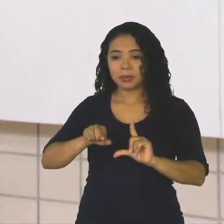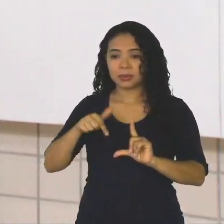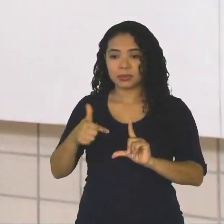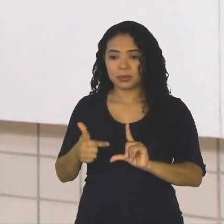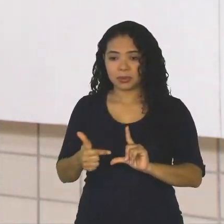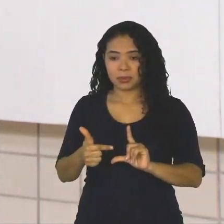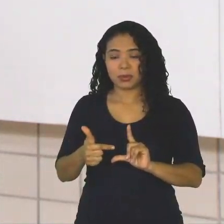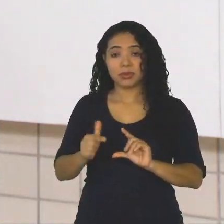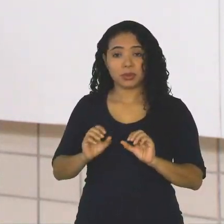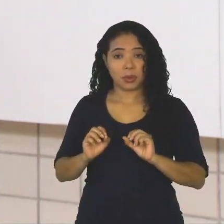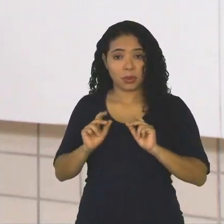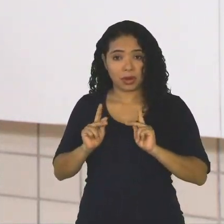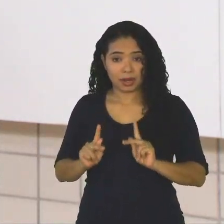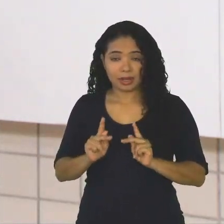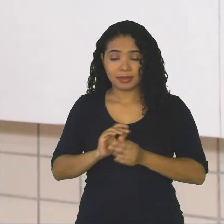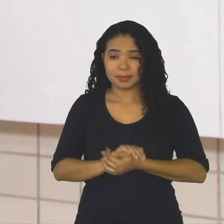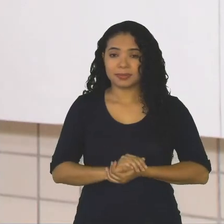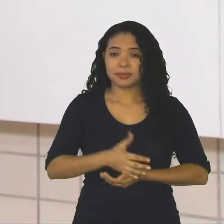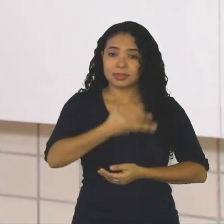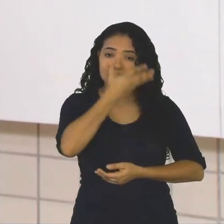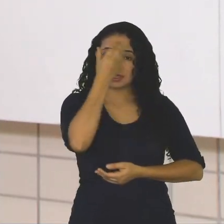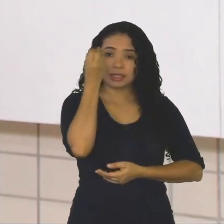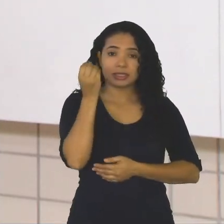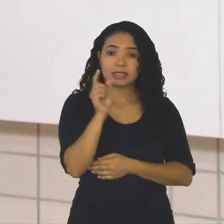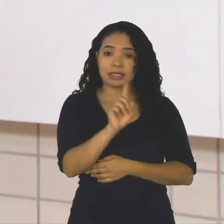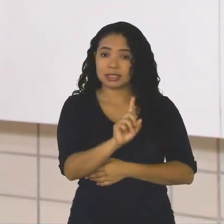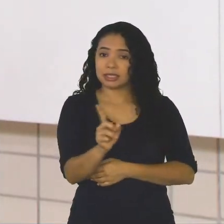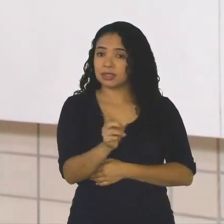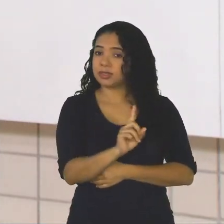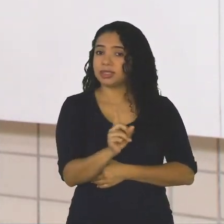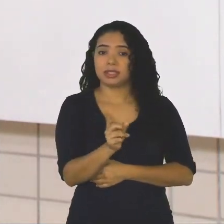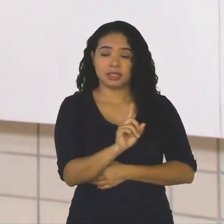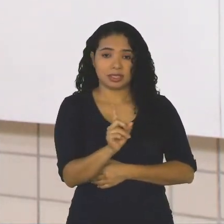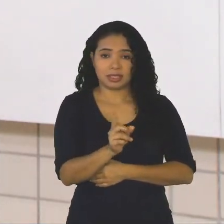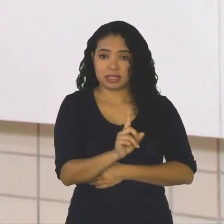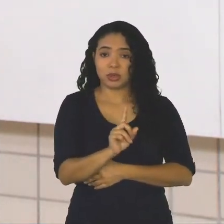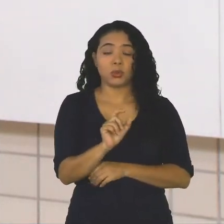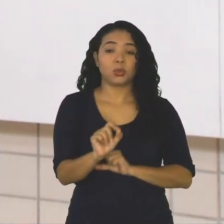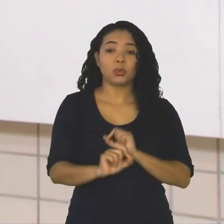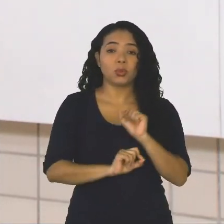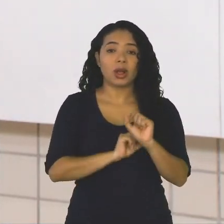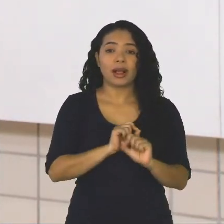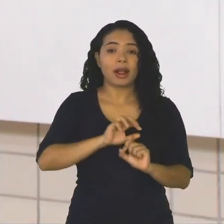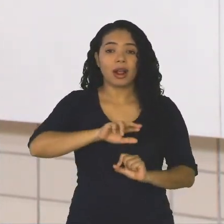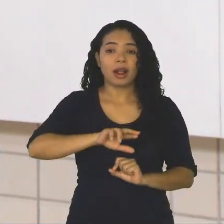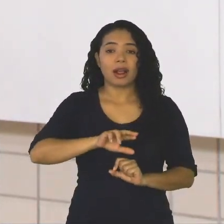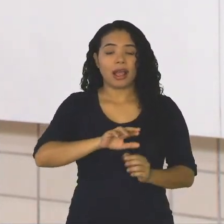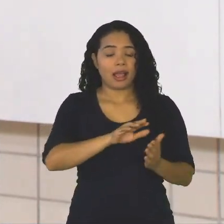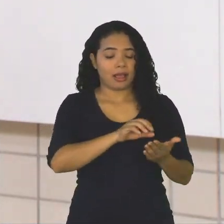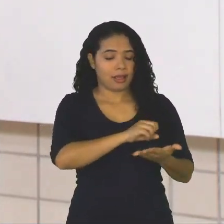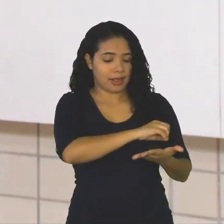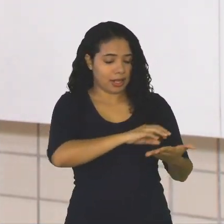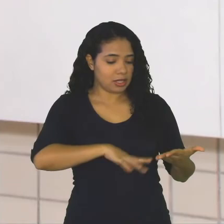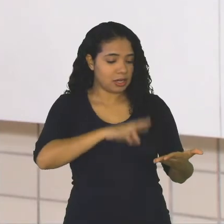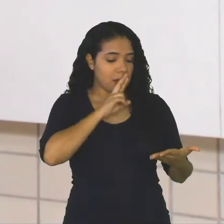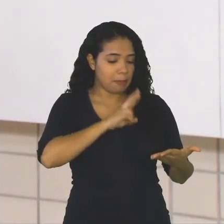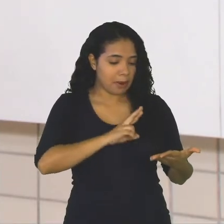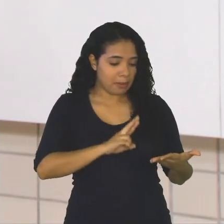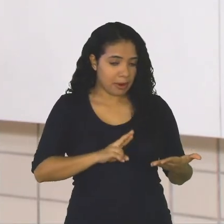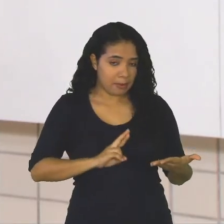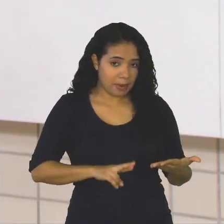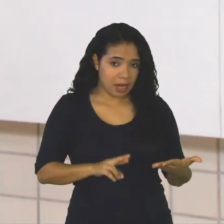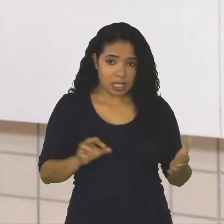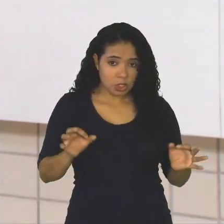5.2, ok? Não se esquecendo do seguinte, não é só pegar as atividades e responder,